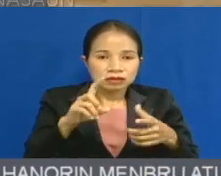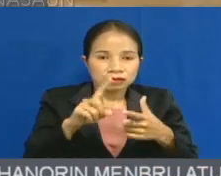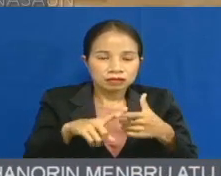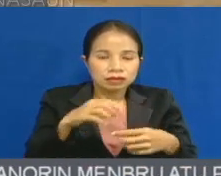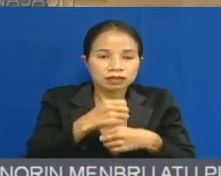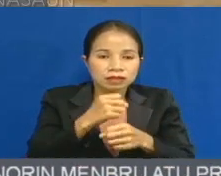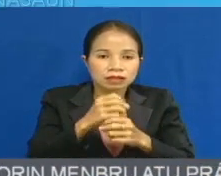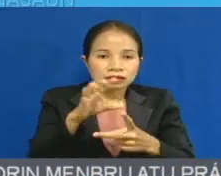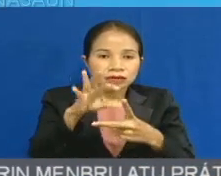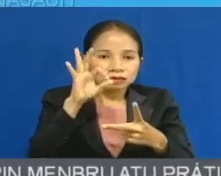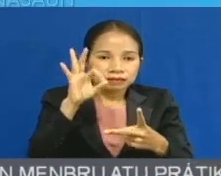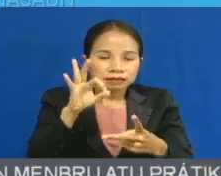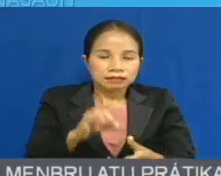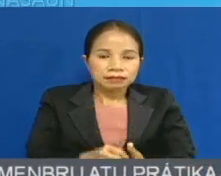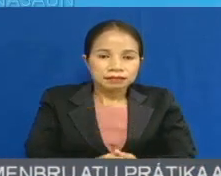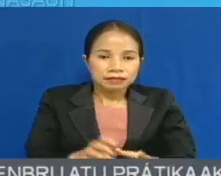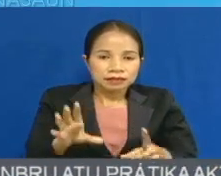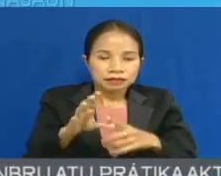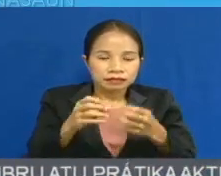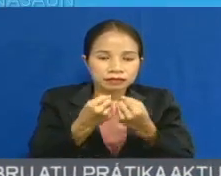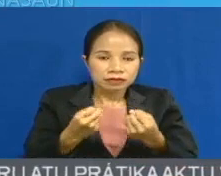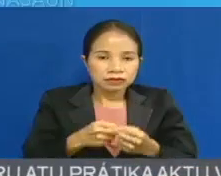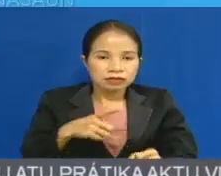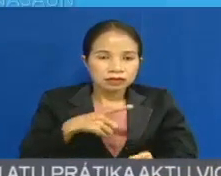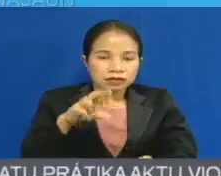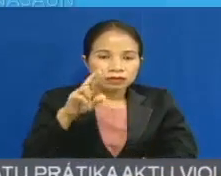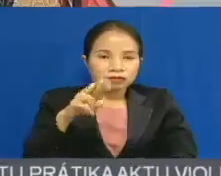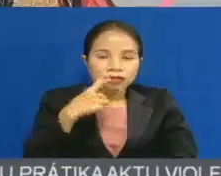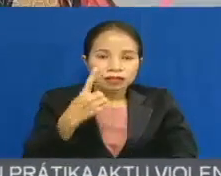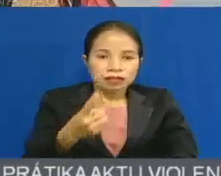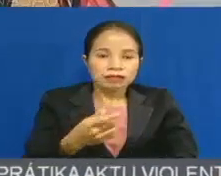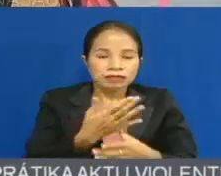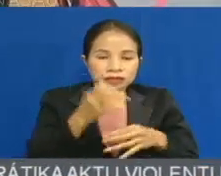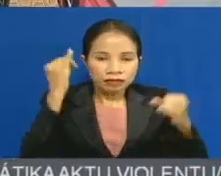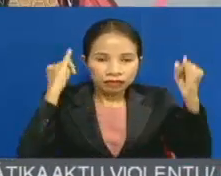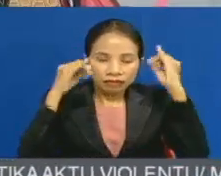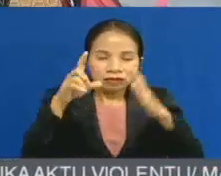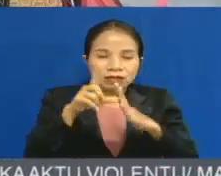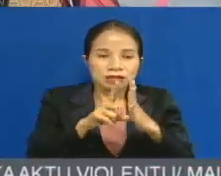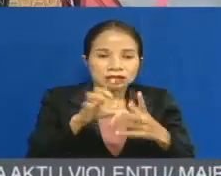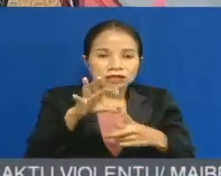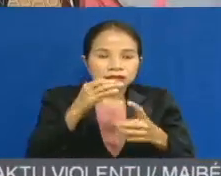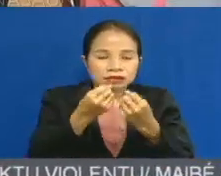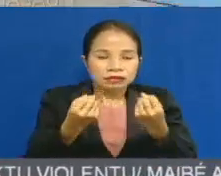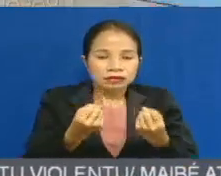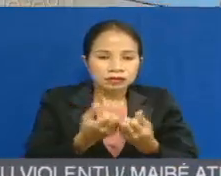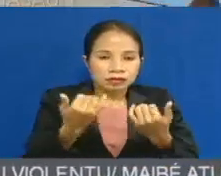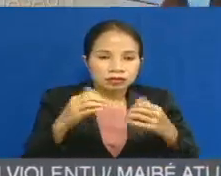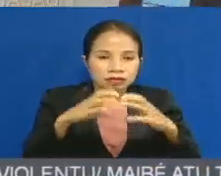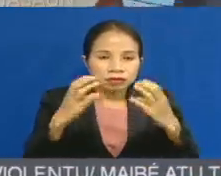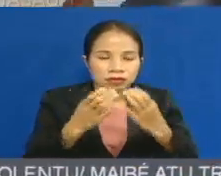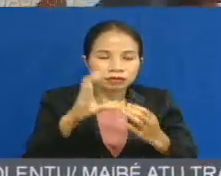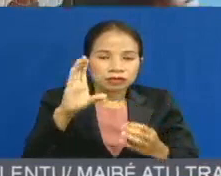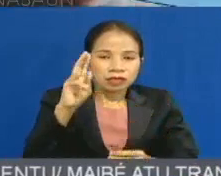eleição. Sefi sucul irai Elias Gomes Ateten, socialização lei eleição suco ne beda daune, Comissão Nacional